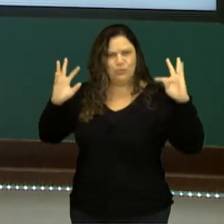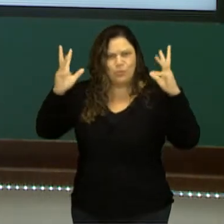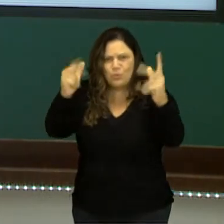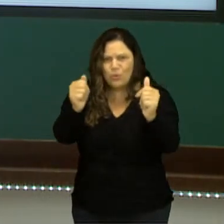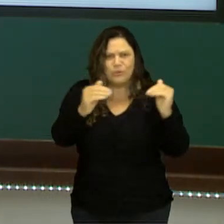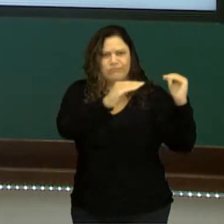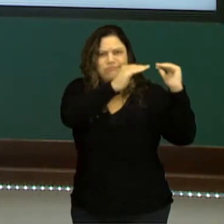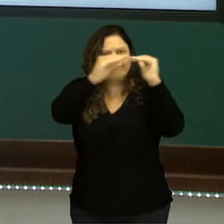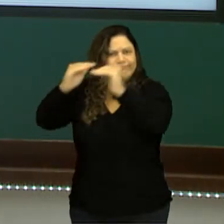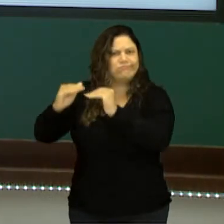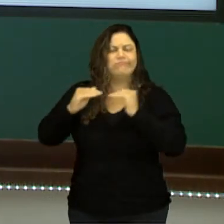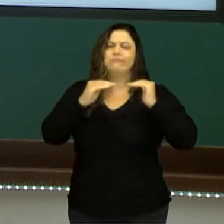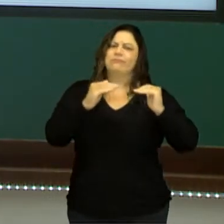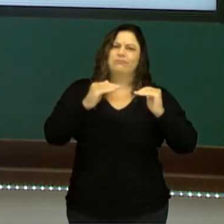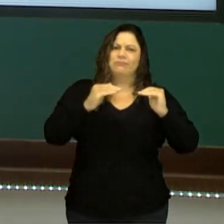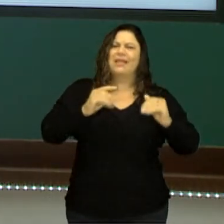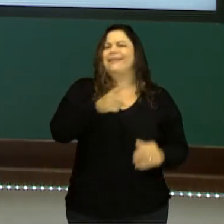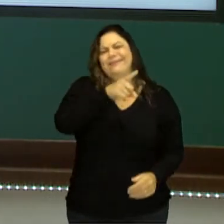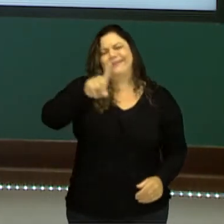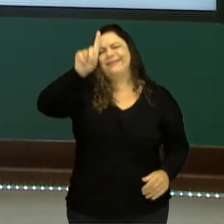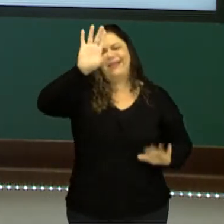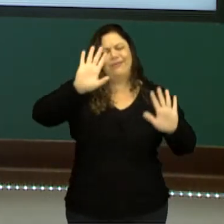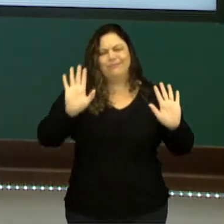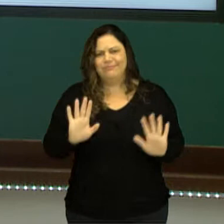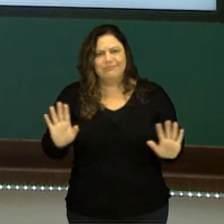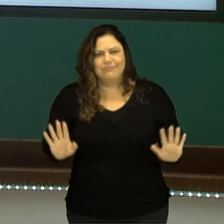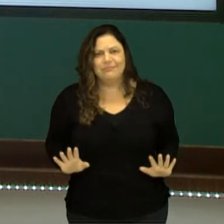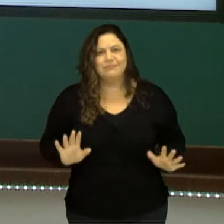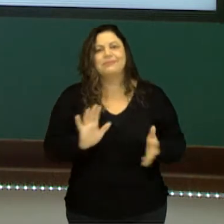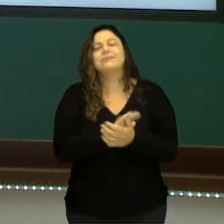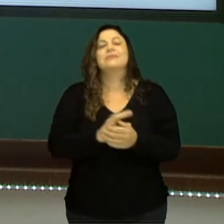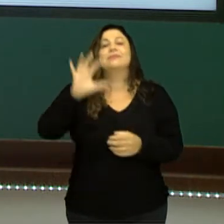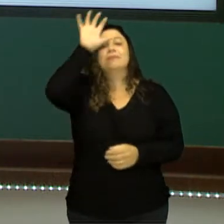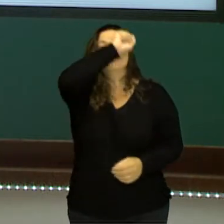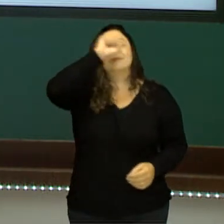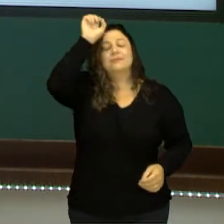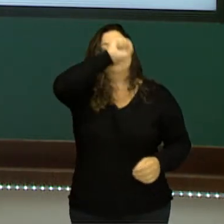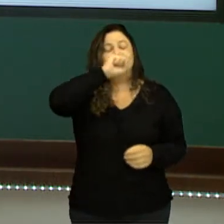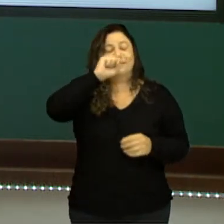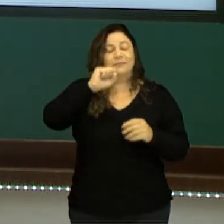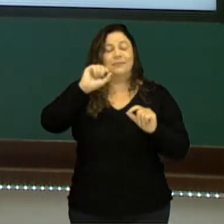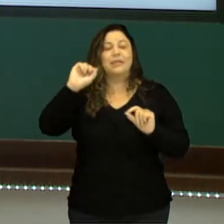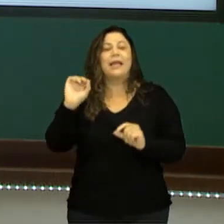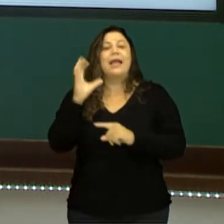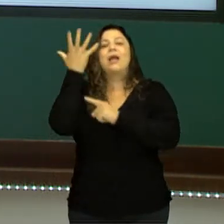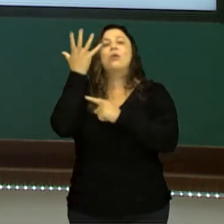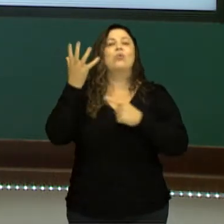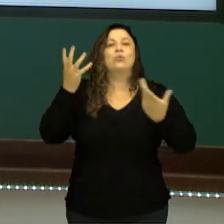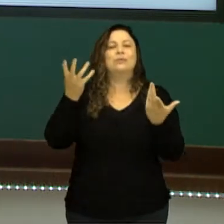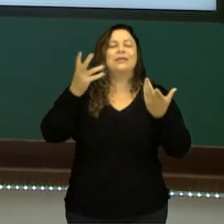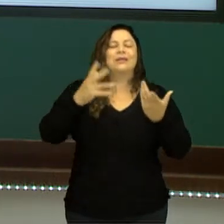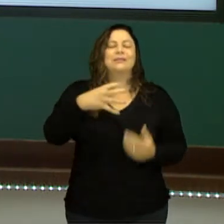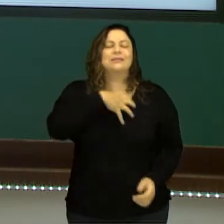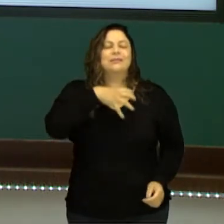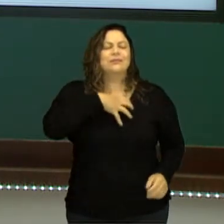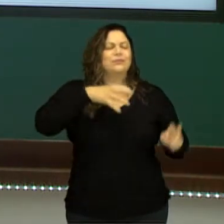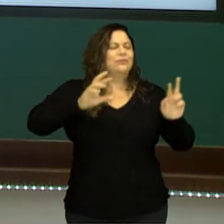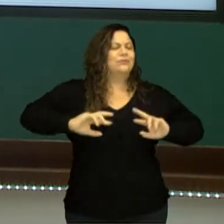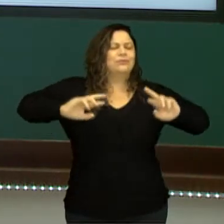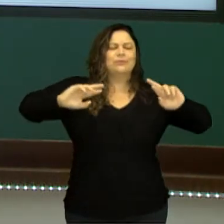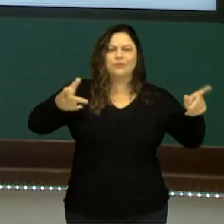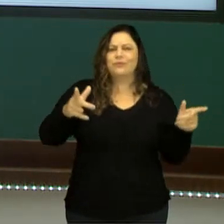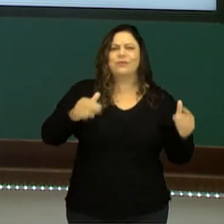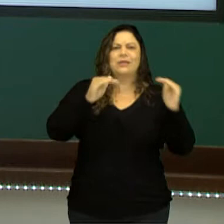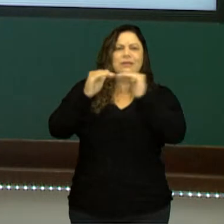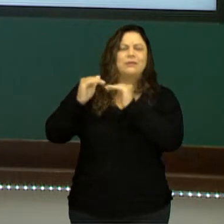de todas as escolas do mundo? É óbvio que não, né? Então esse aprendizado ele ocorre de formas diferentes de acordo com